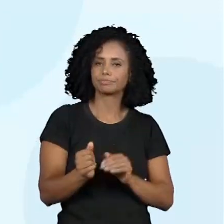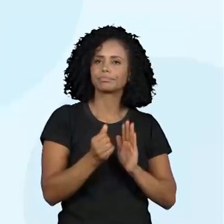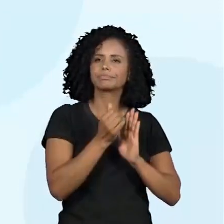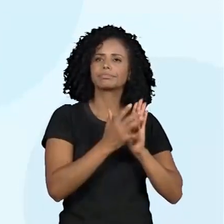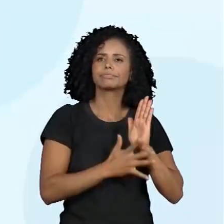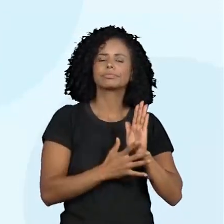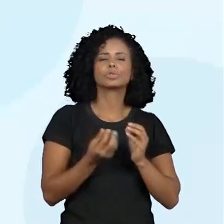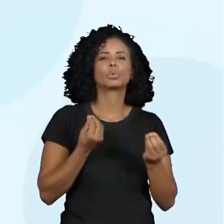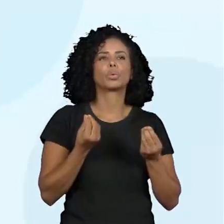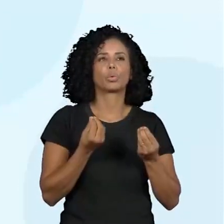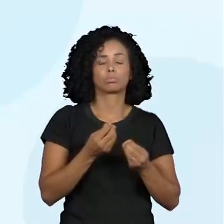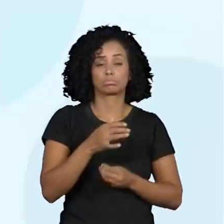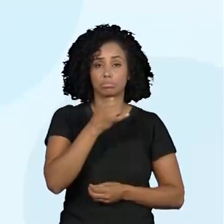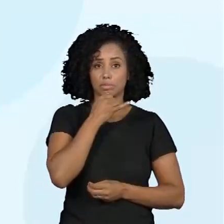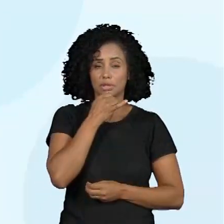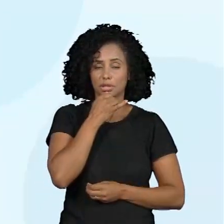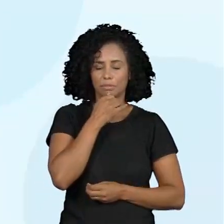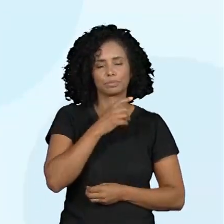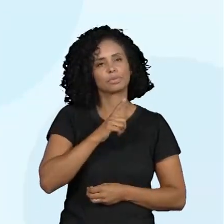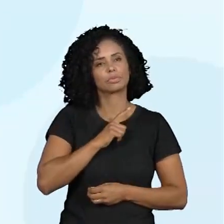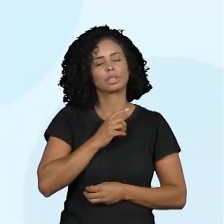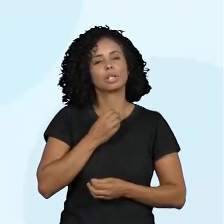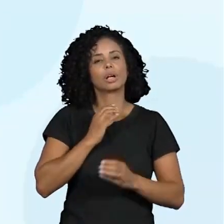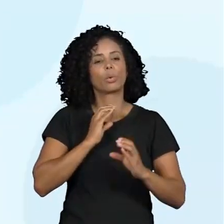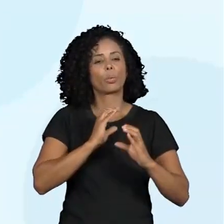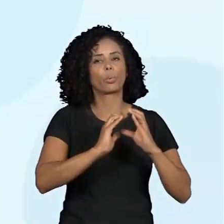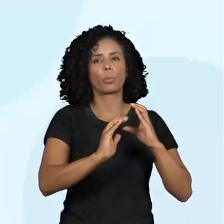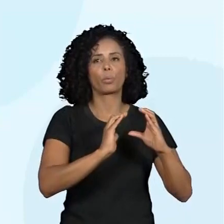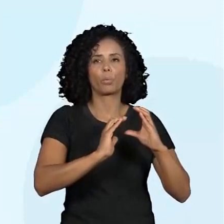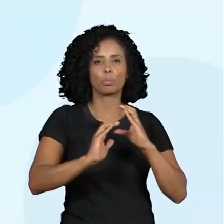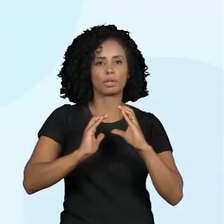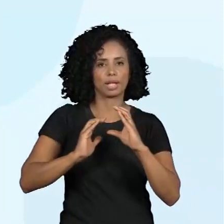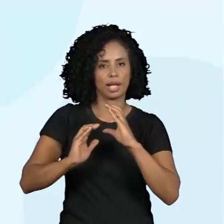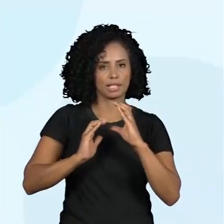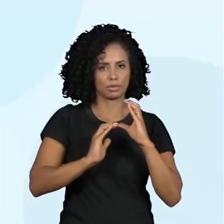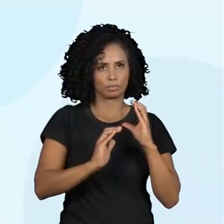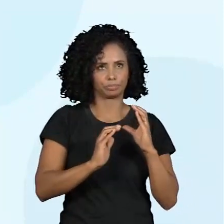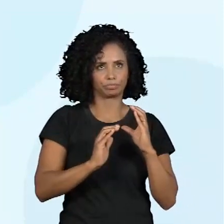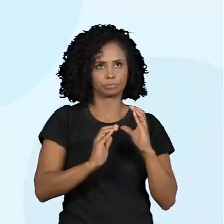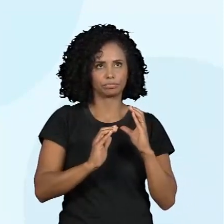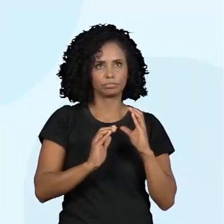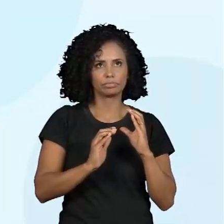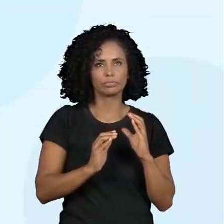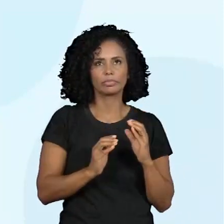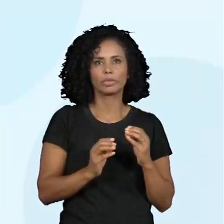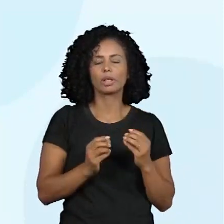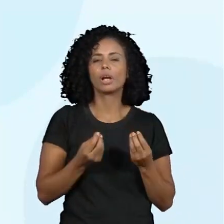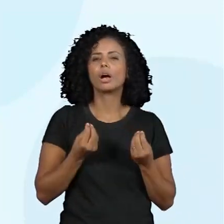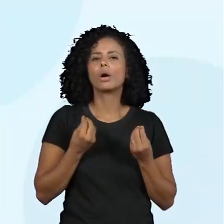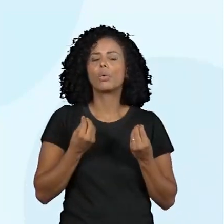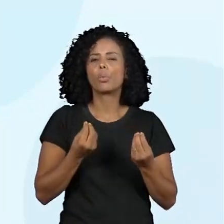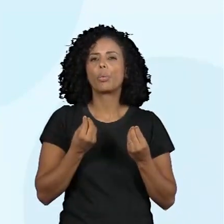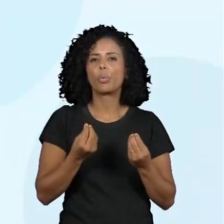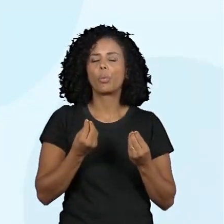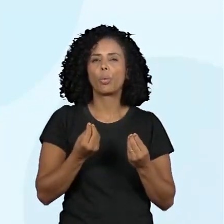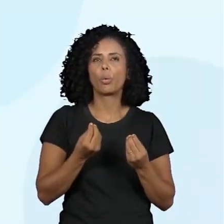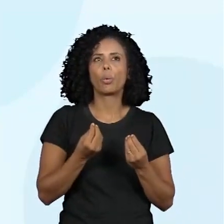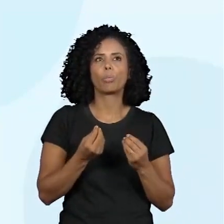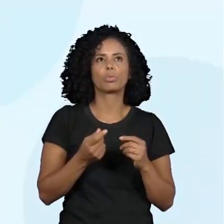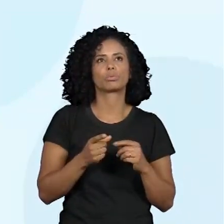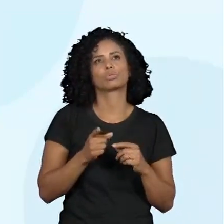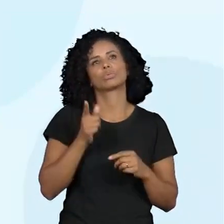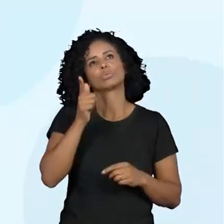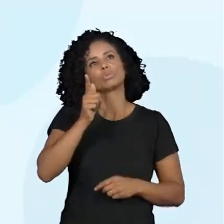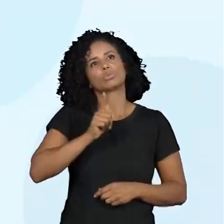primeiro, situação comunicativa. Onde circulará e a quem se